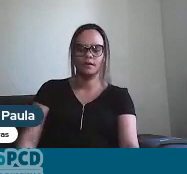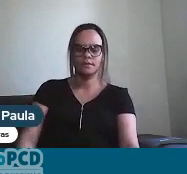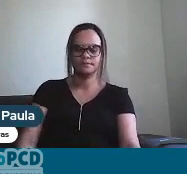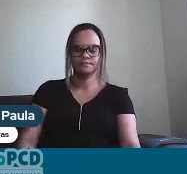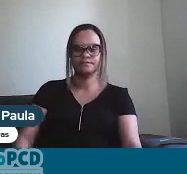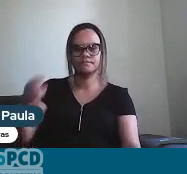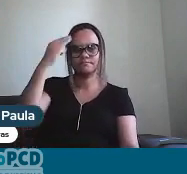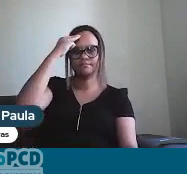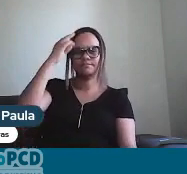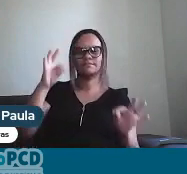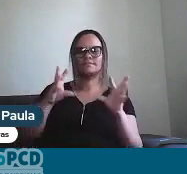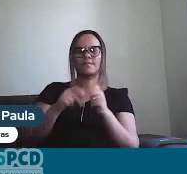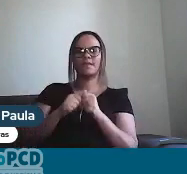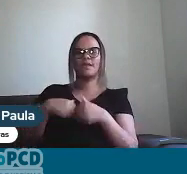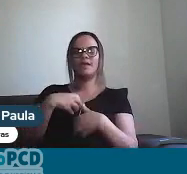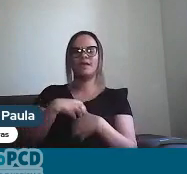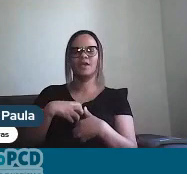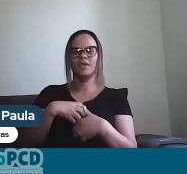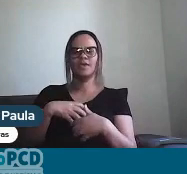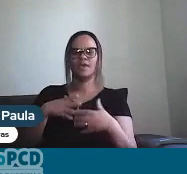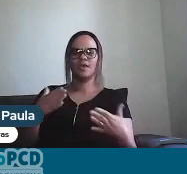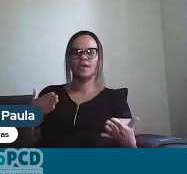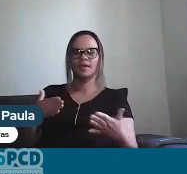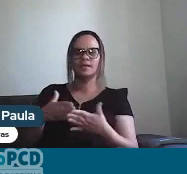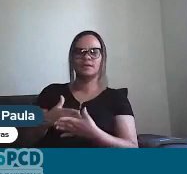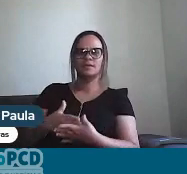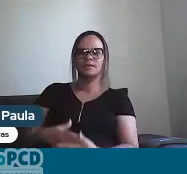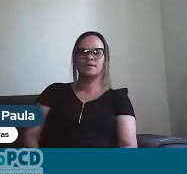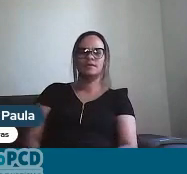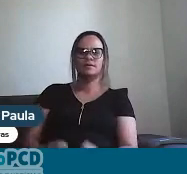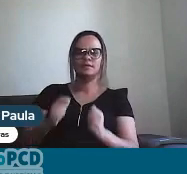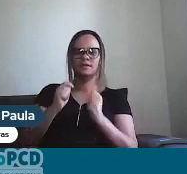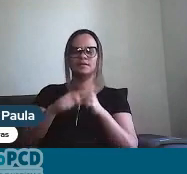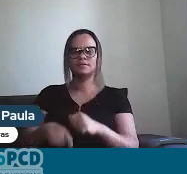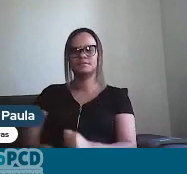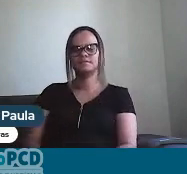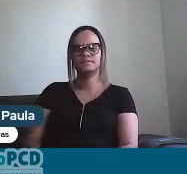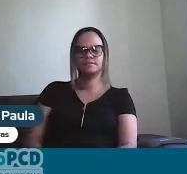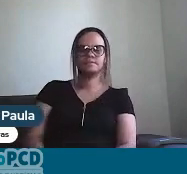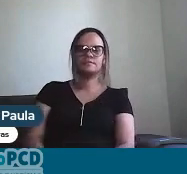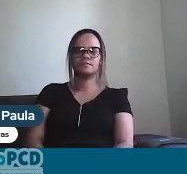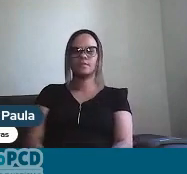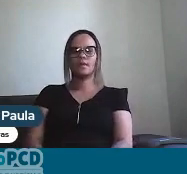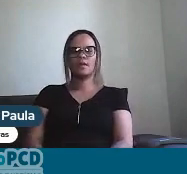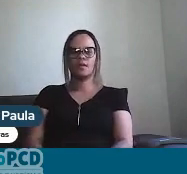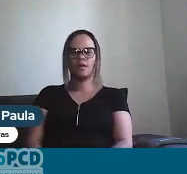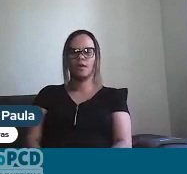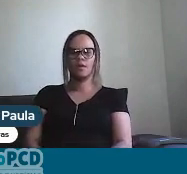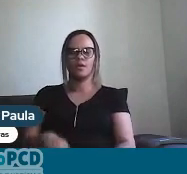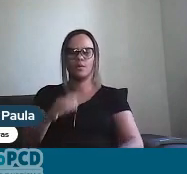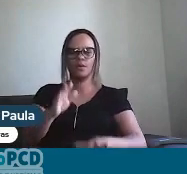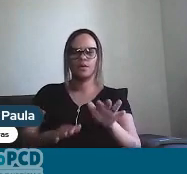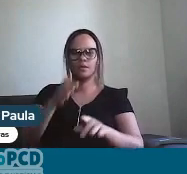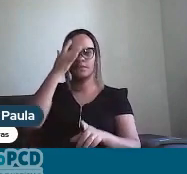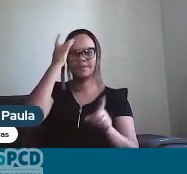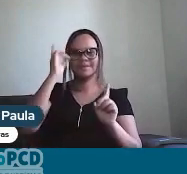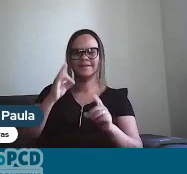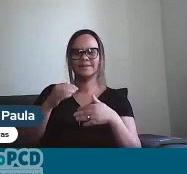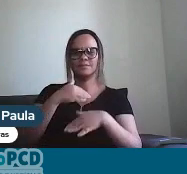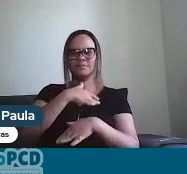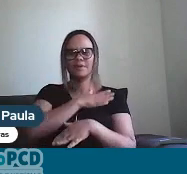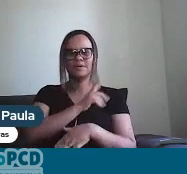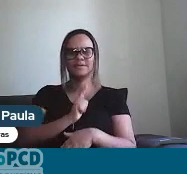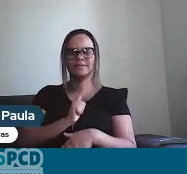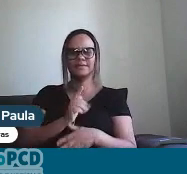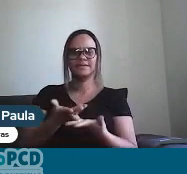são todas as outras situações que afetam as condições ali do funcionamento da nossa mente. E às vezes as pessoas têm um certo preconceito contra